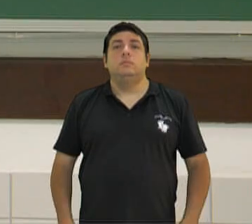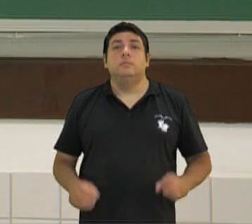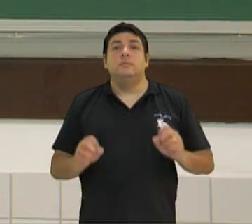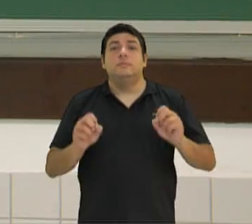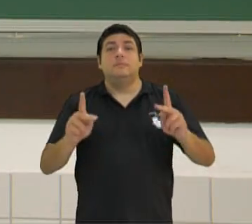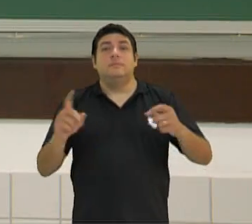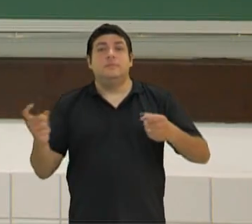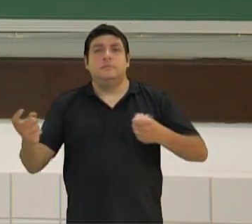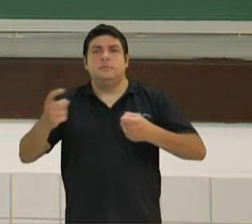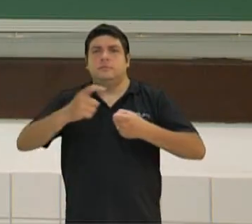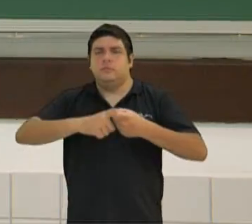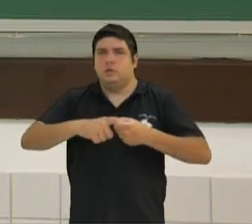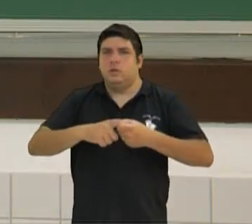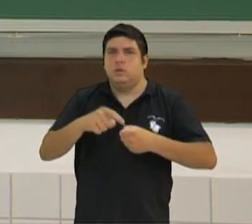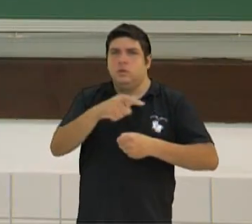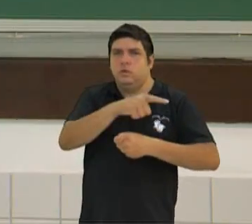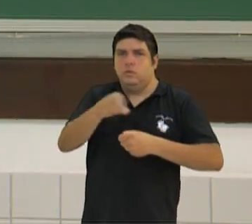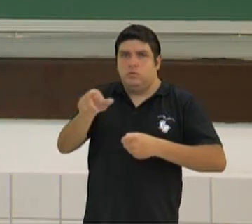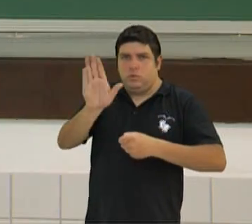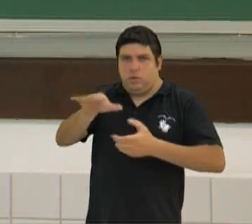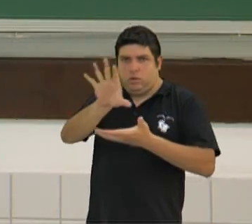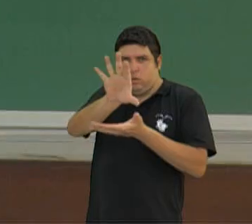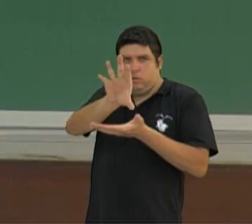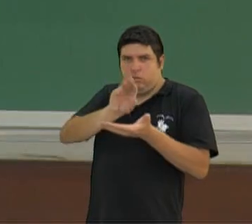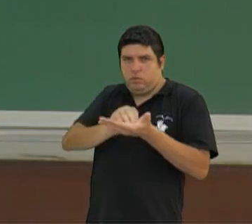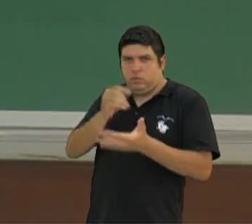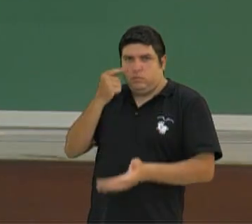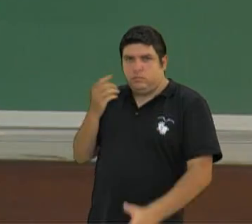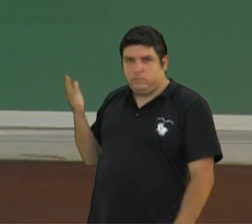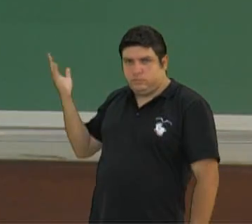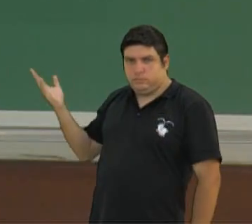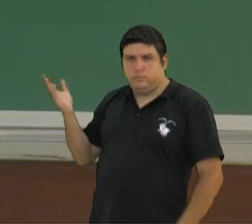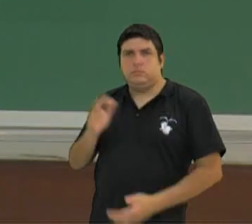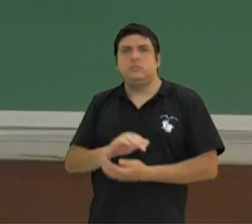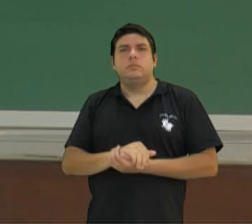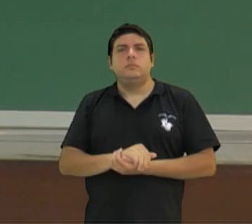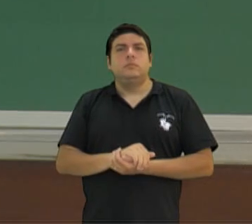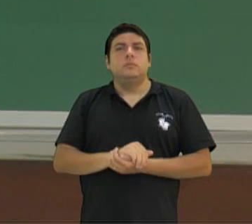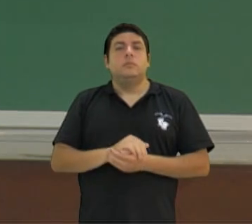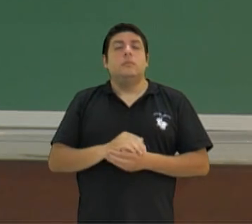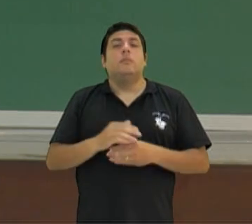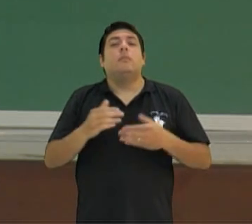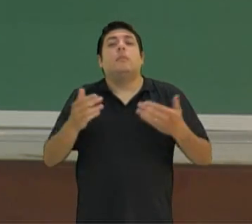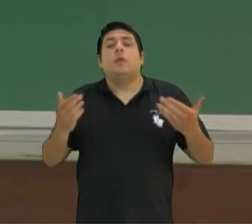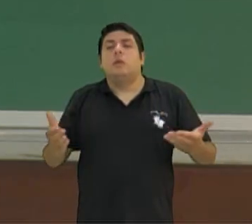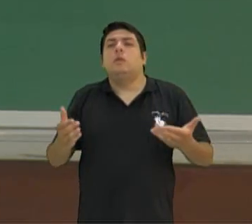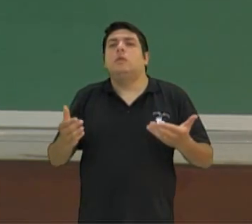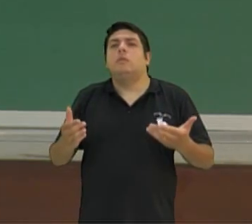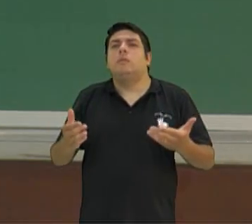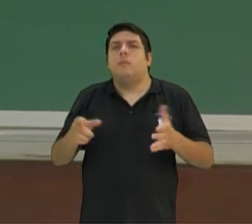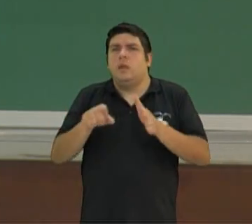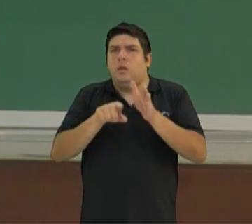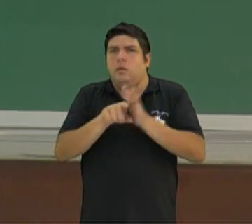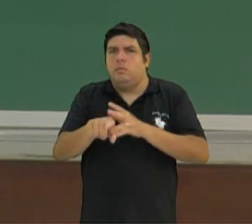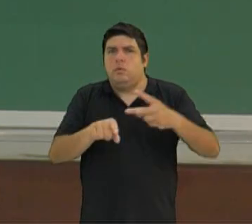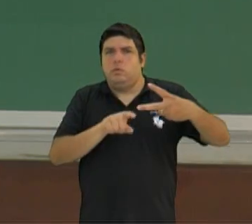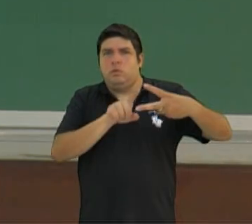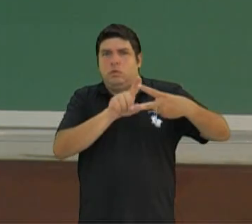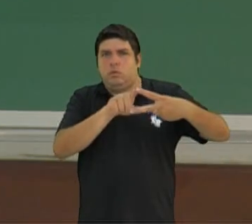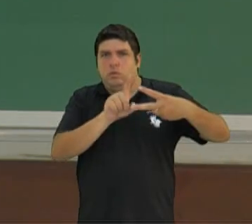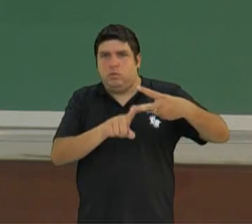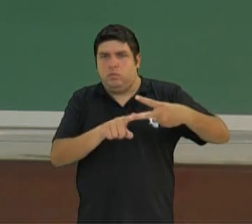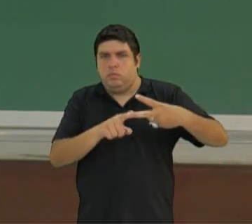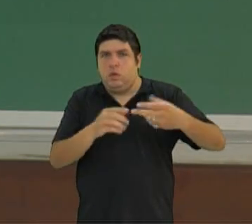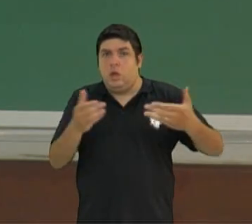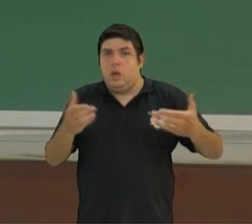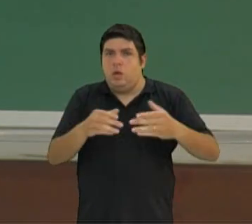Voltamos então ali com o que vocês copiaram no caderno. Aí, a partir dessas duas questões, eu vou deixar agora o gráfico para